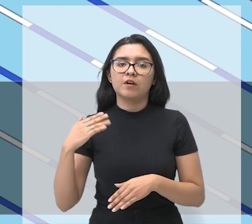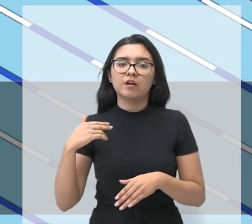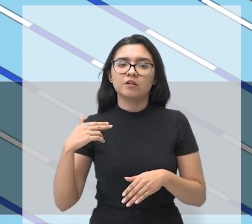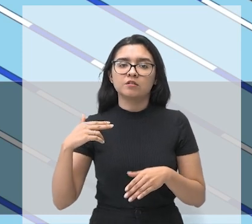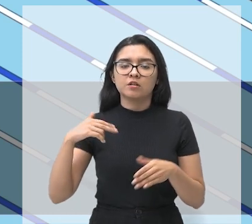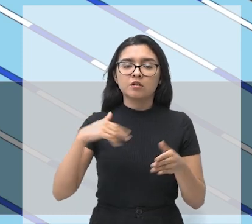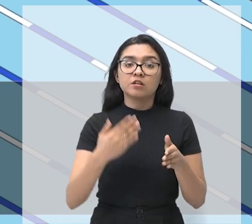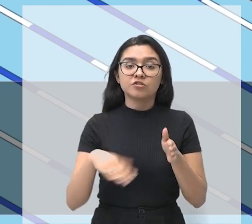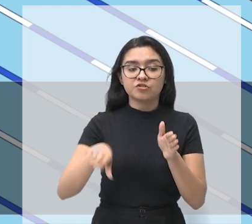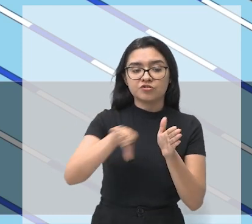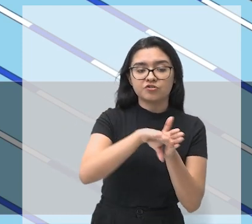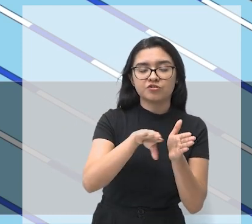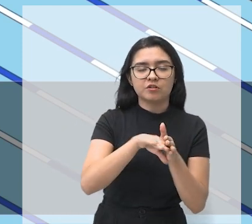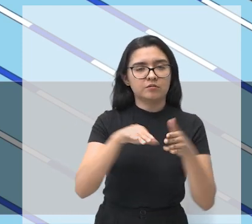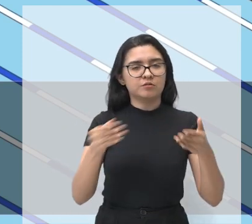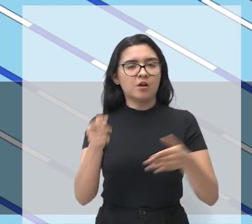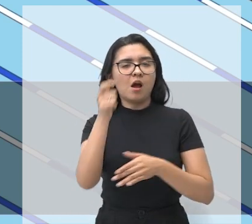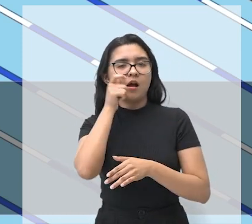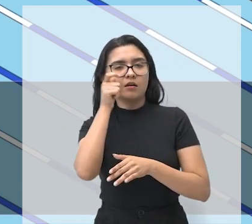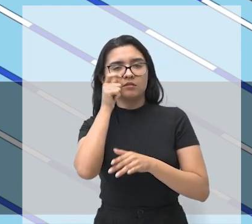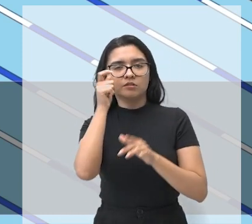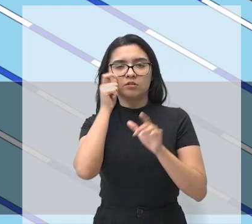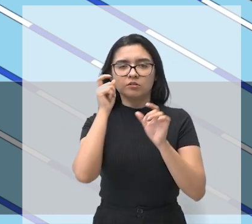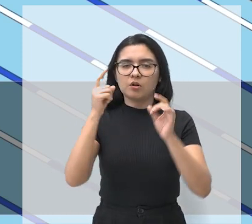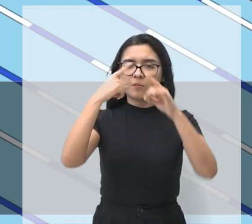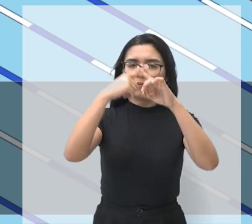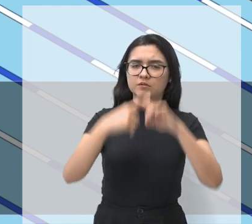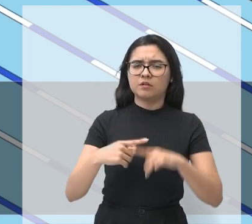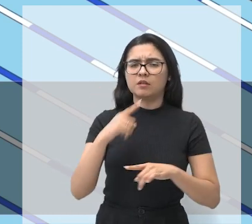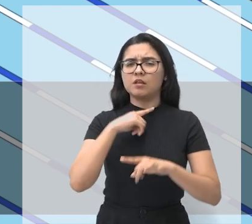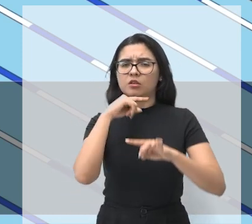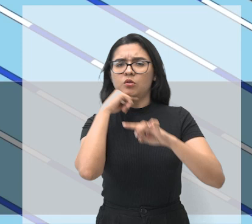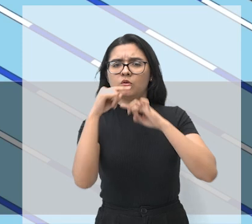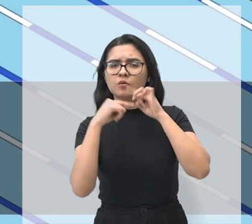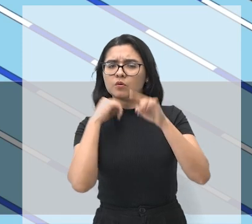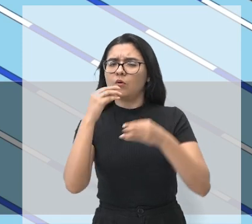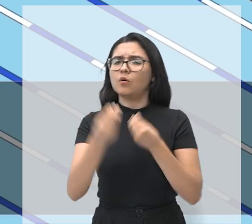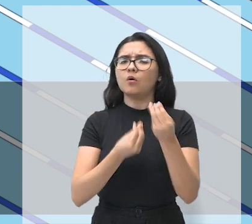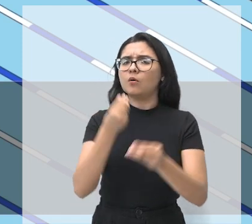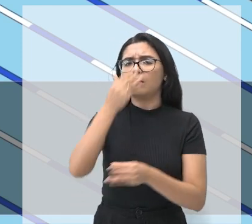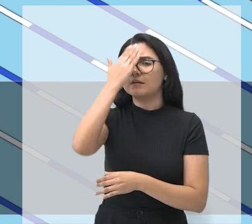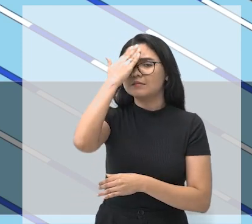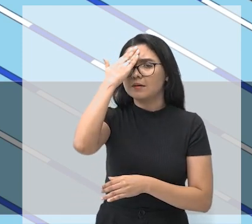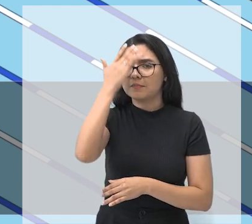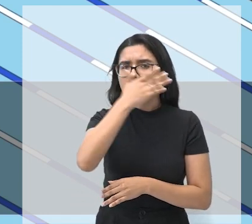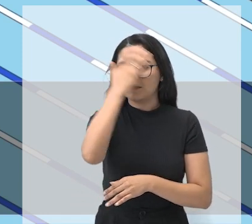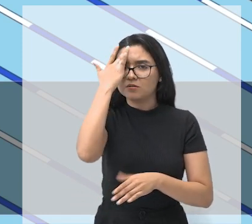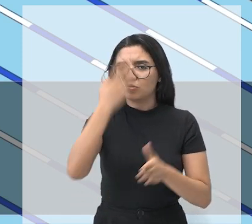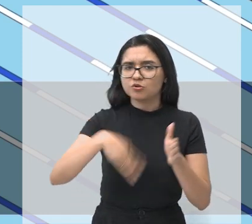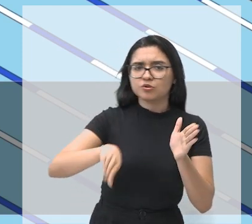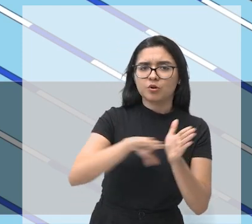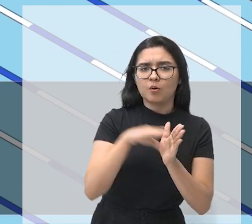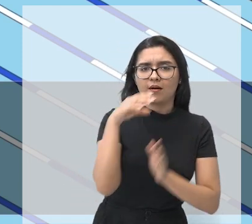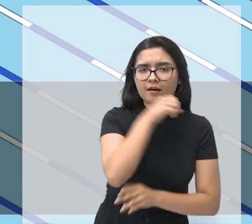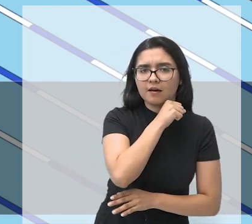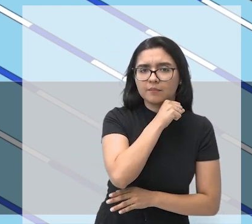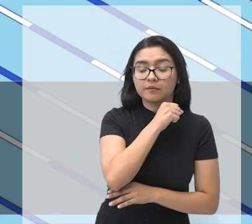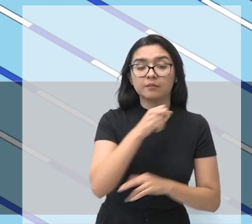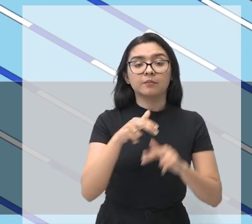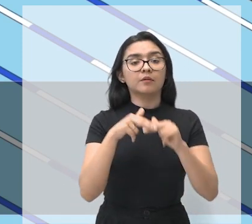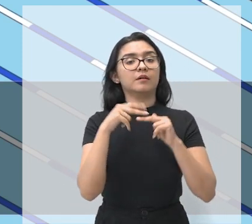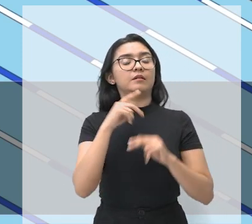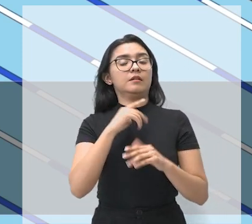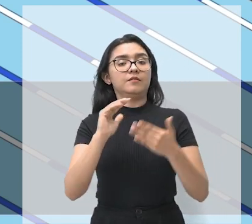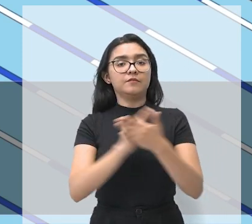a gente está assistindo ali uma competição, às vezes surge essa dúvida, né? Como é que eles sabem que a pessoa chegou tão rápido? Porque